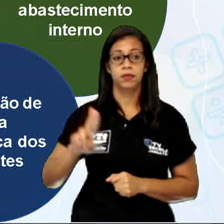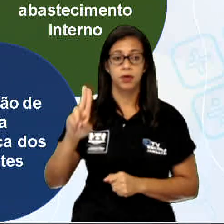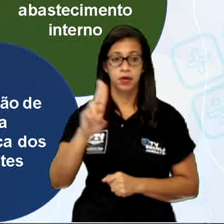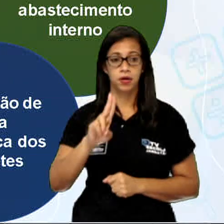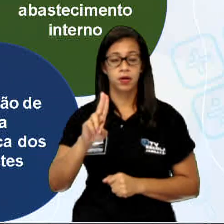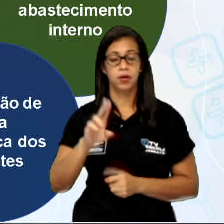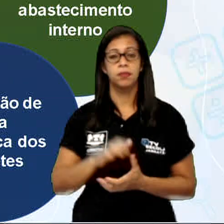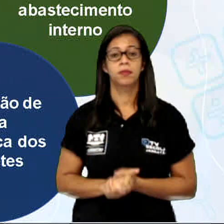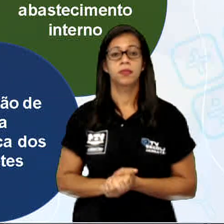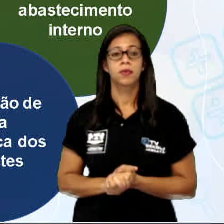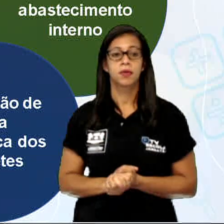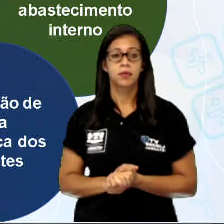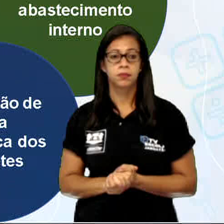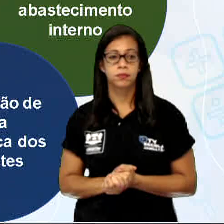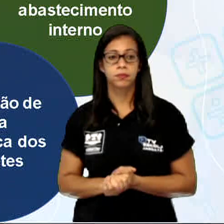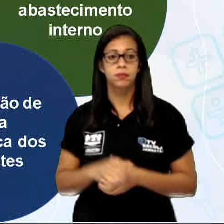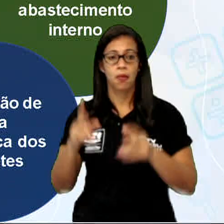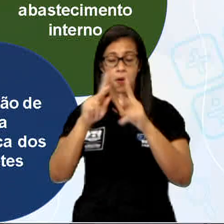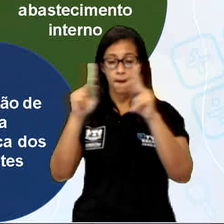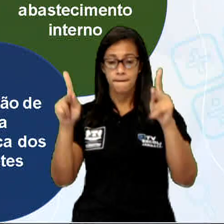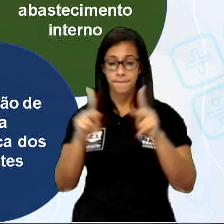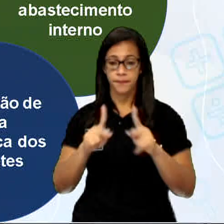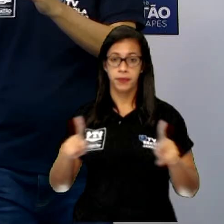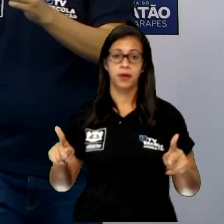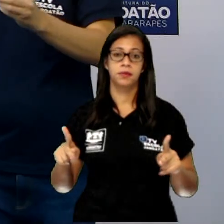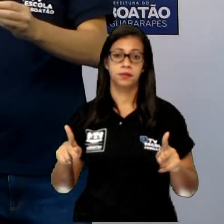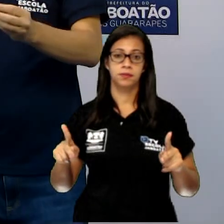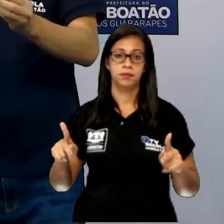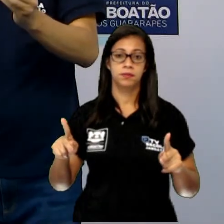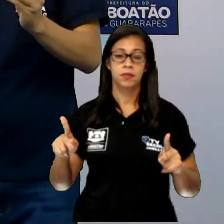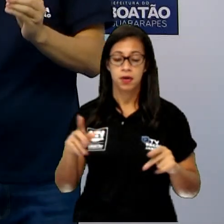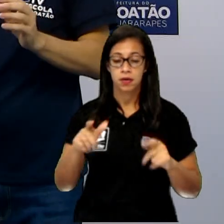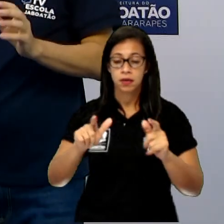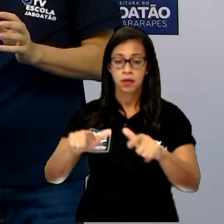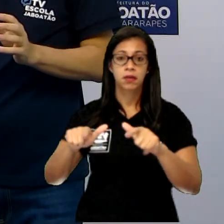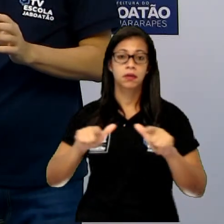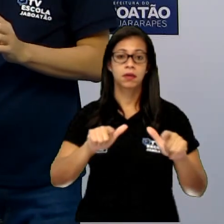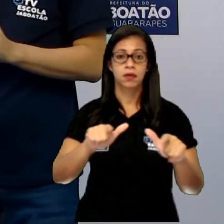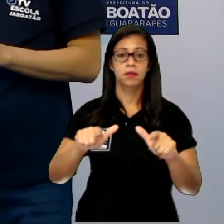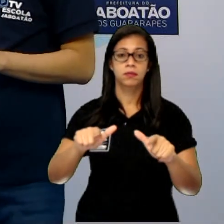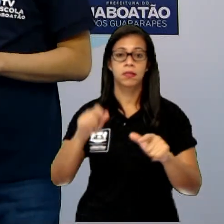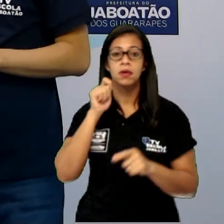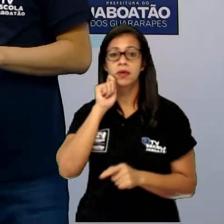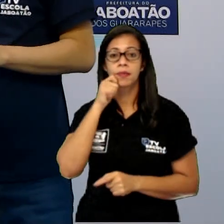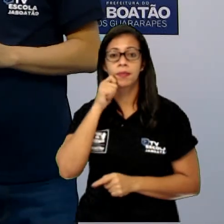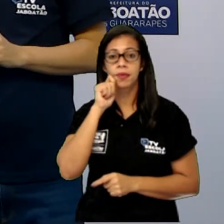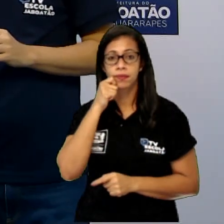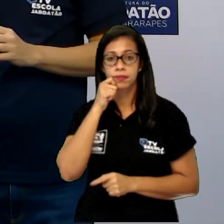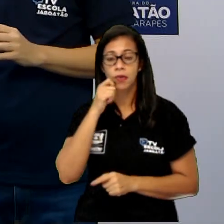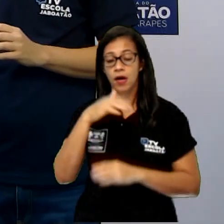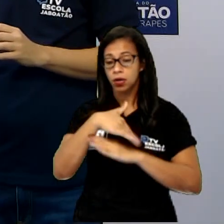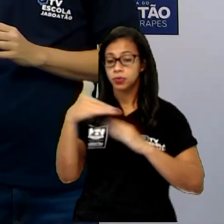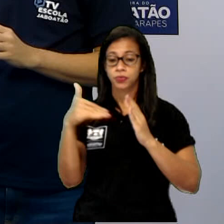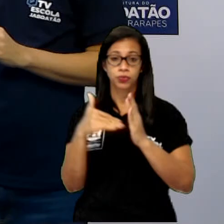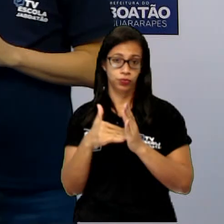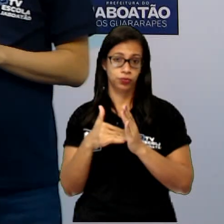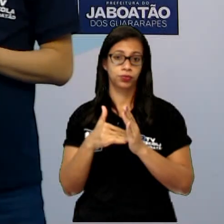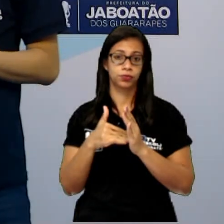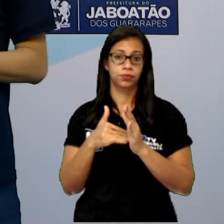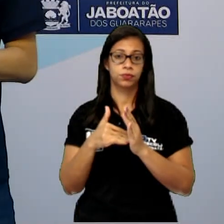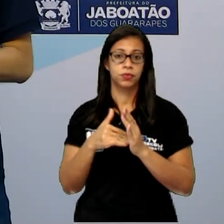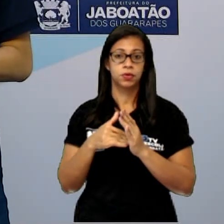ó, paz, terra e pão. Galera, tudo aquilo que a sociedade russa queria